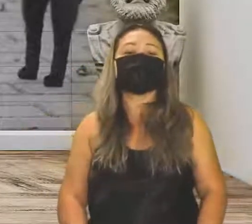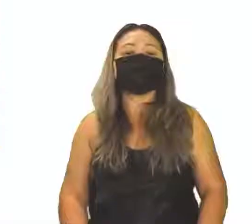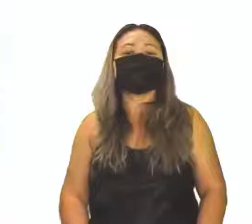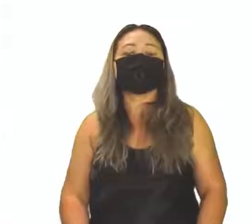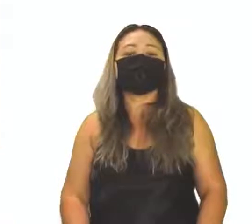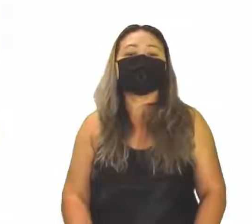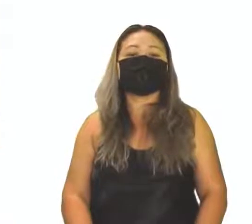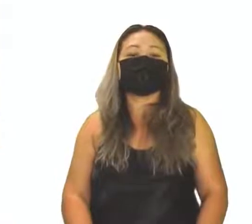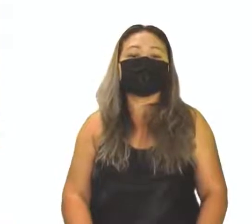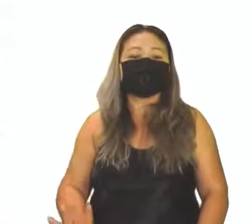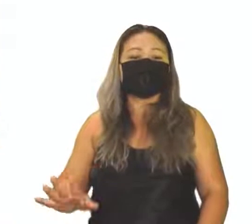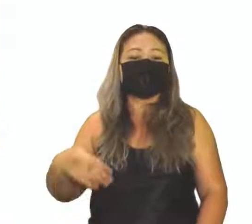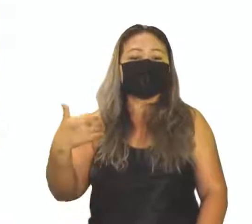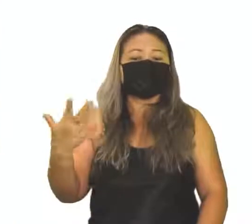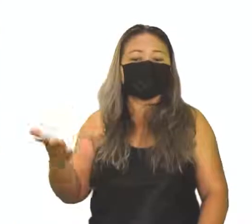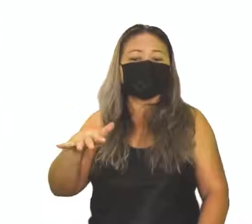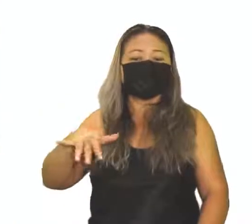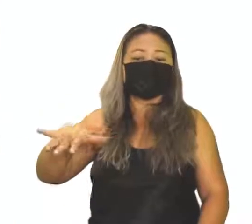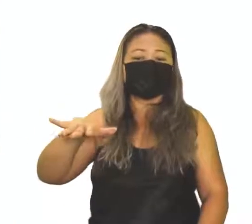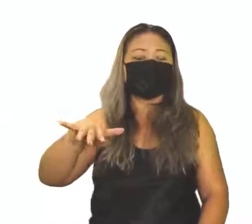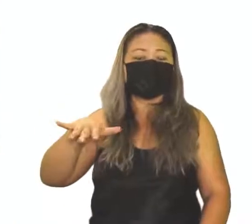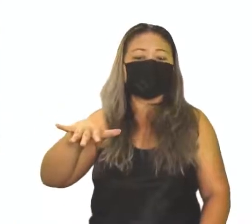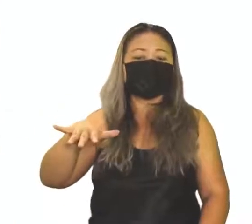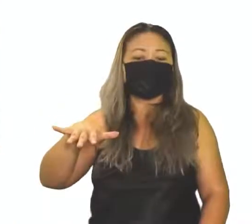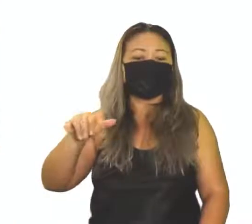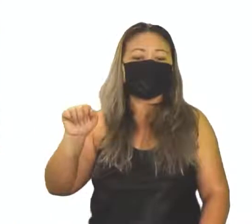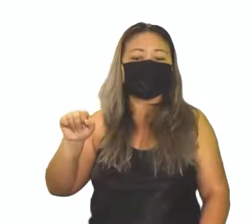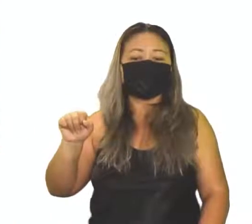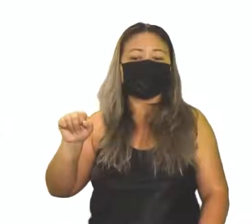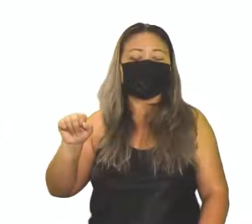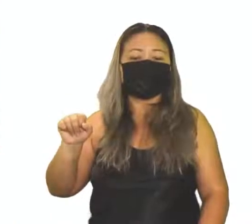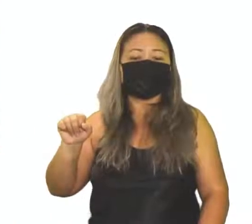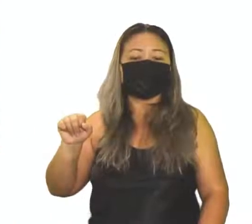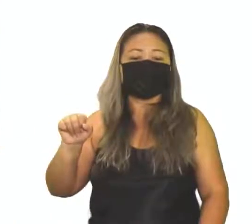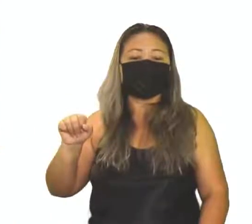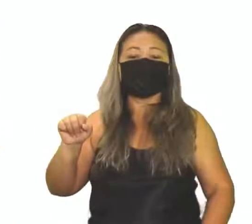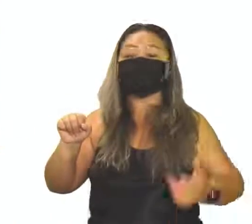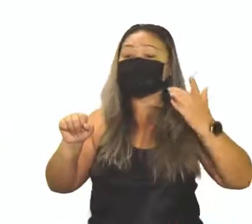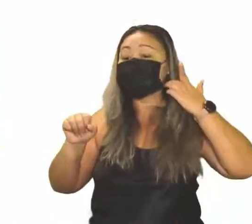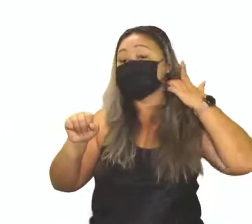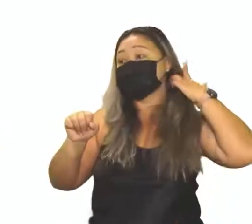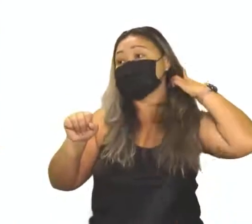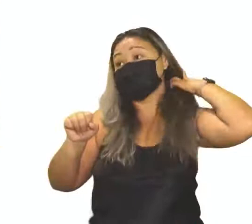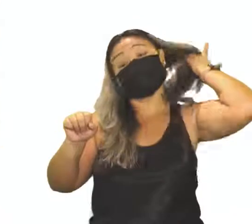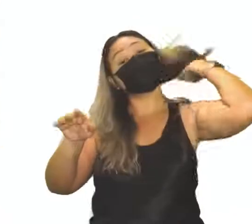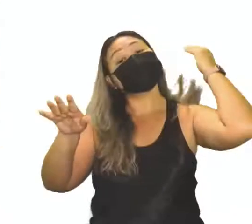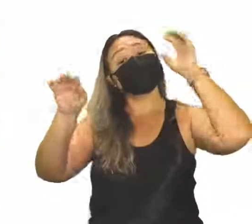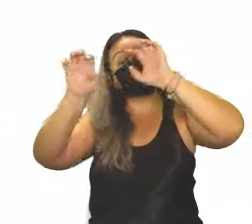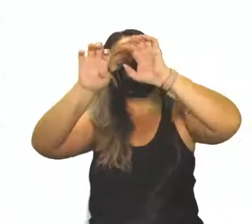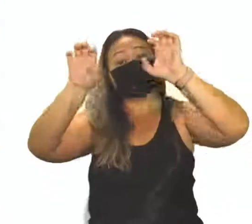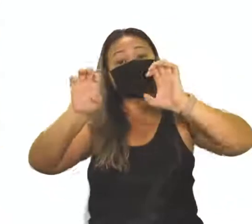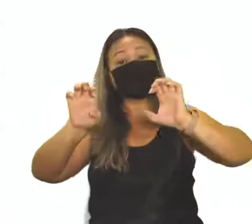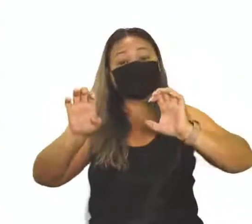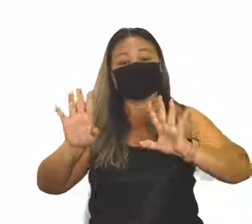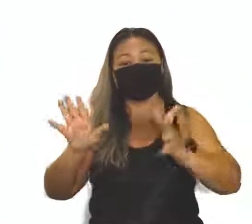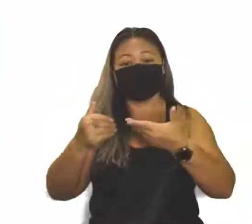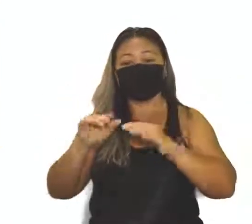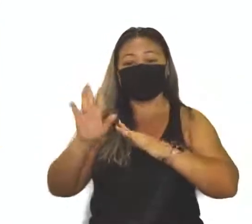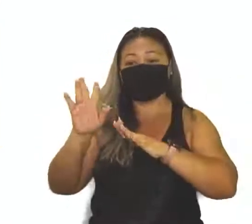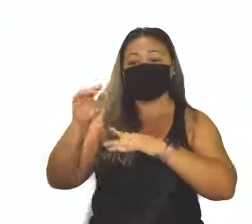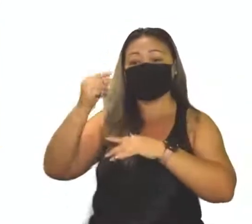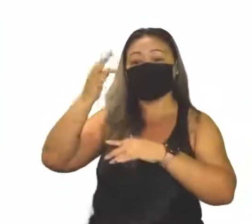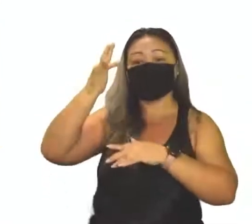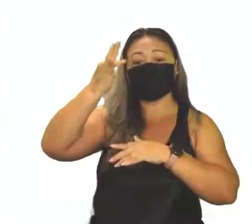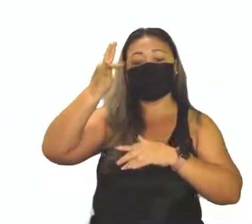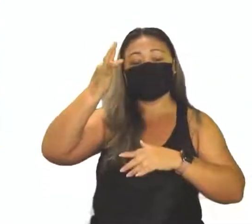lá, vamos agora para esse meio, vamos lá, nesse estrutura, né, filosófica, olha aí.